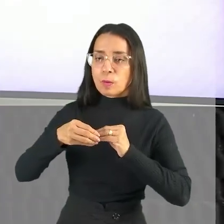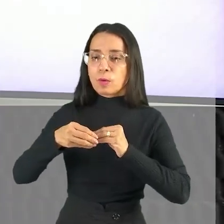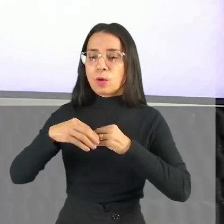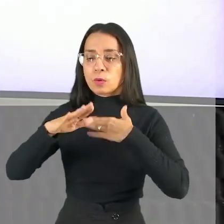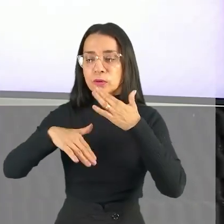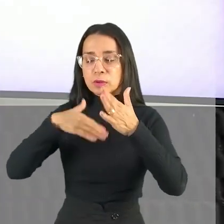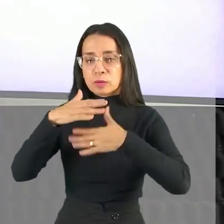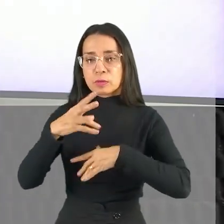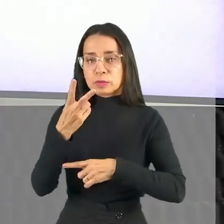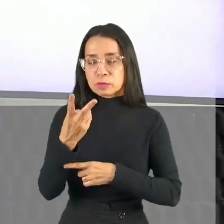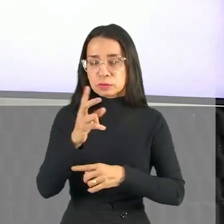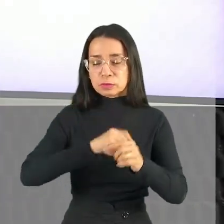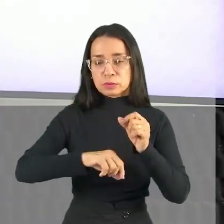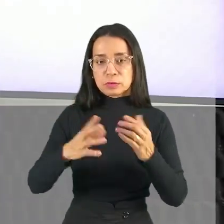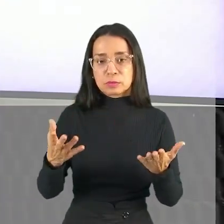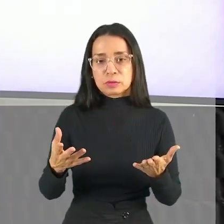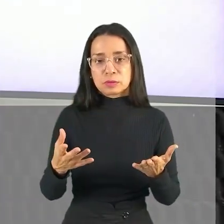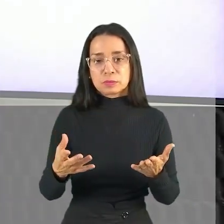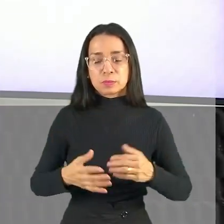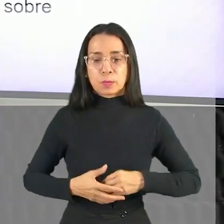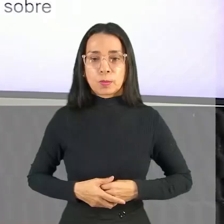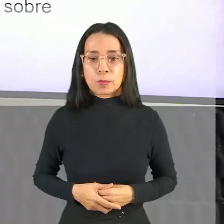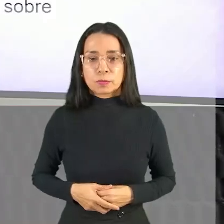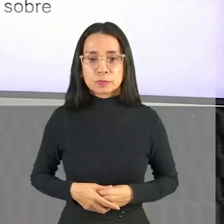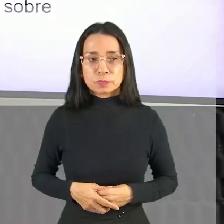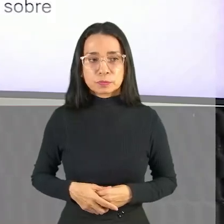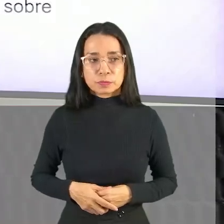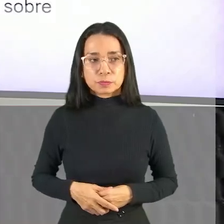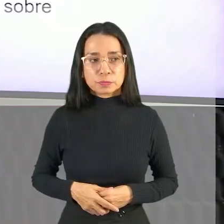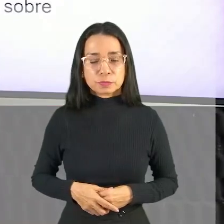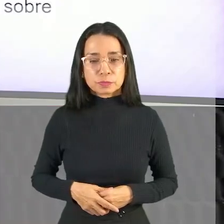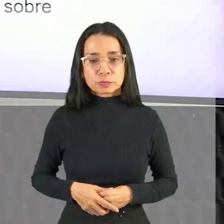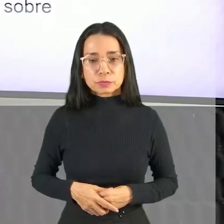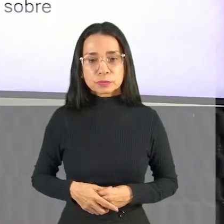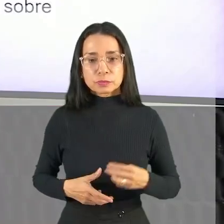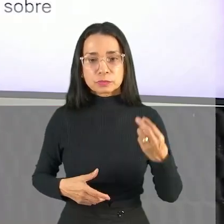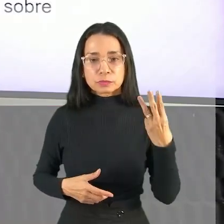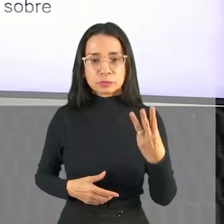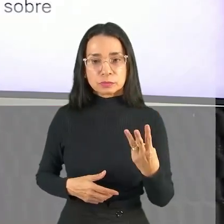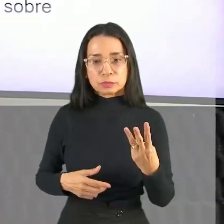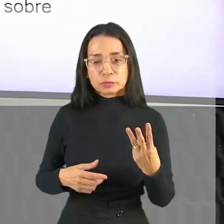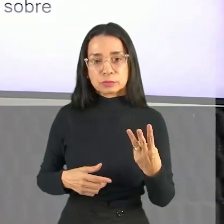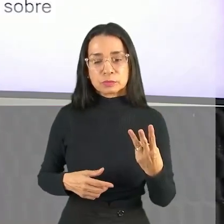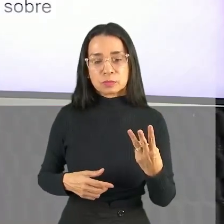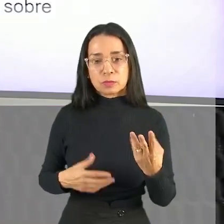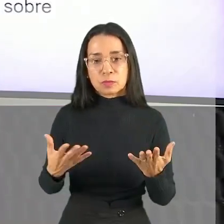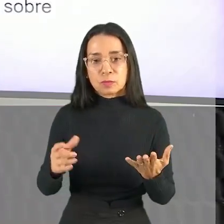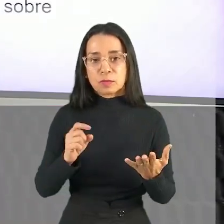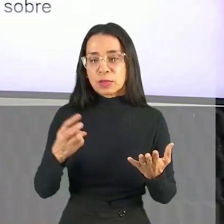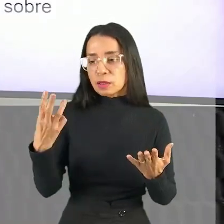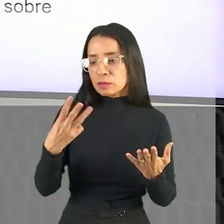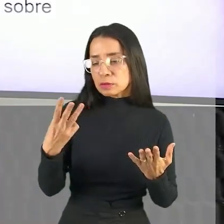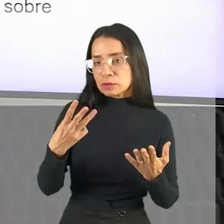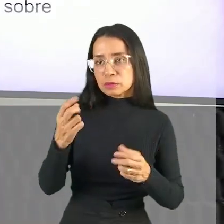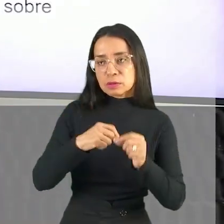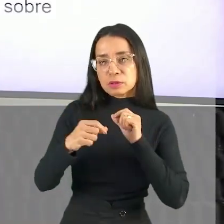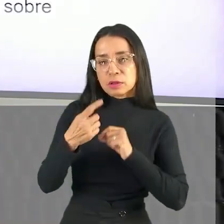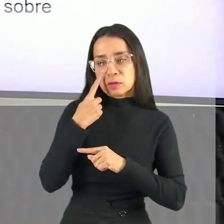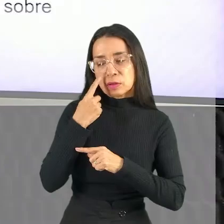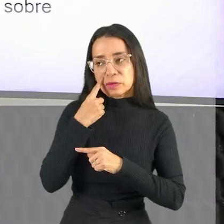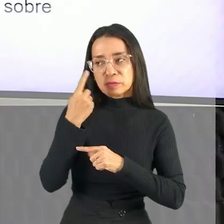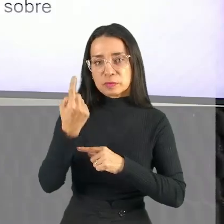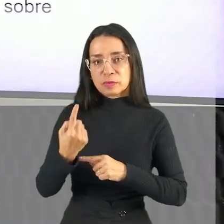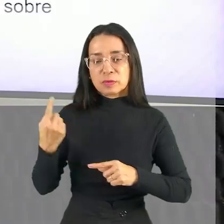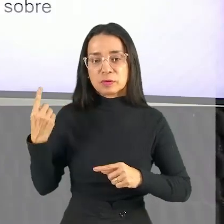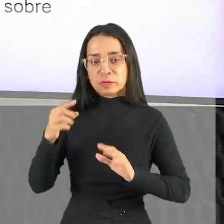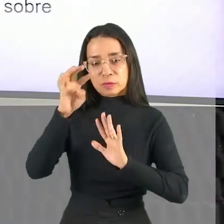e principalmente a pergunta quais são os desafios. 3. O terceiro passo é analisar os textos